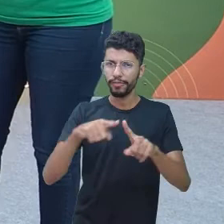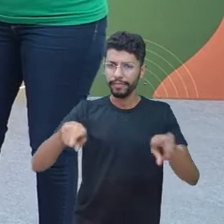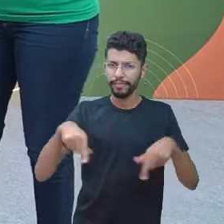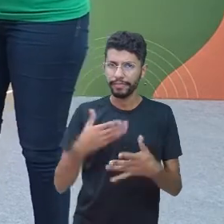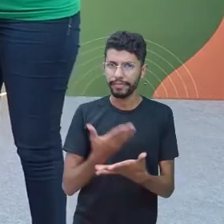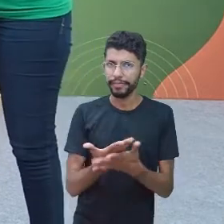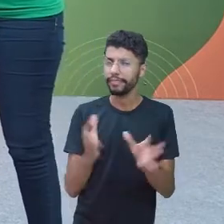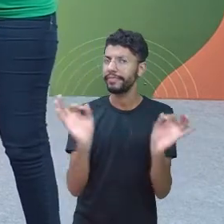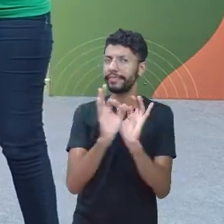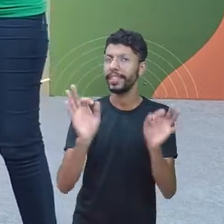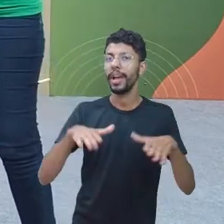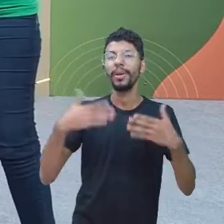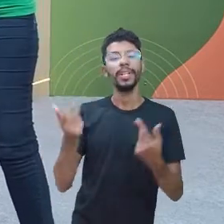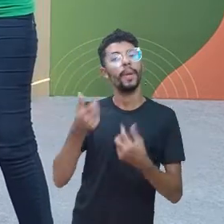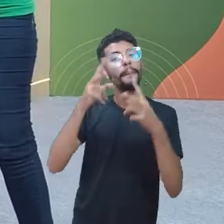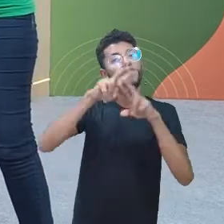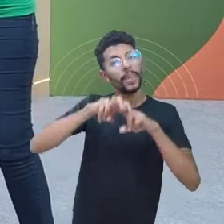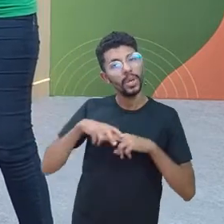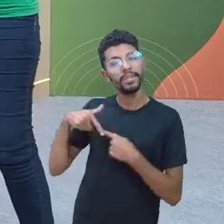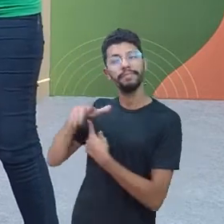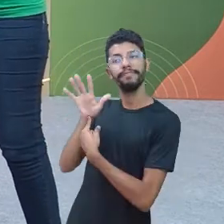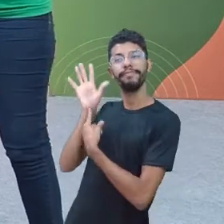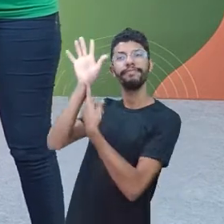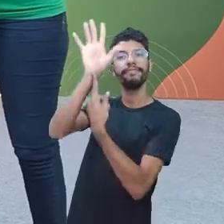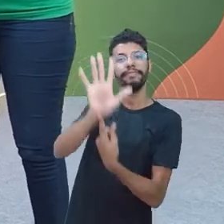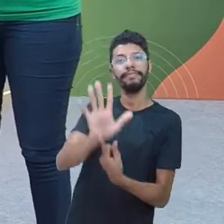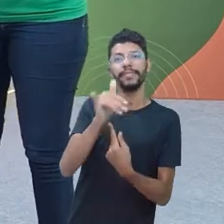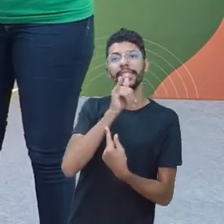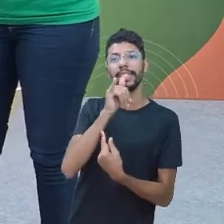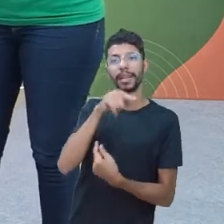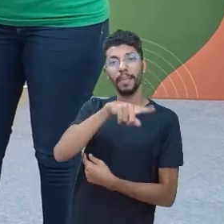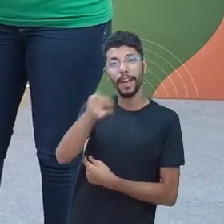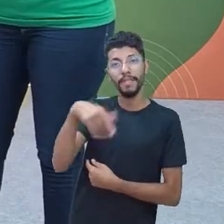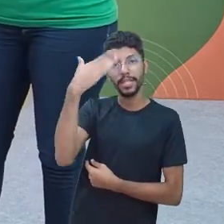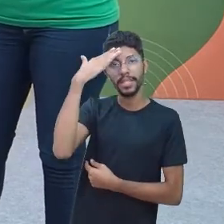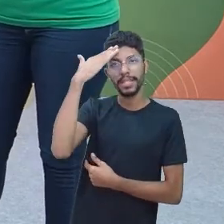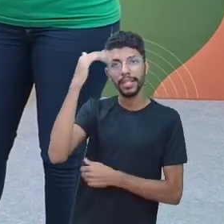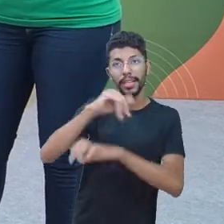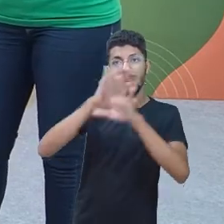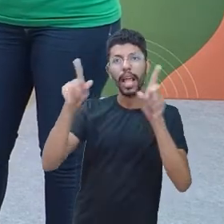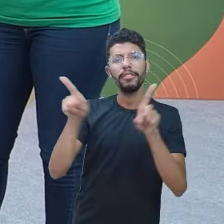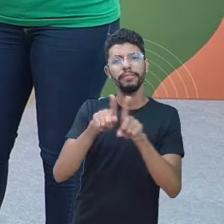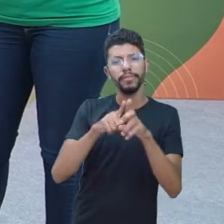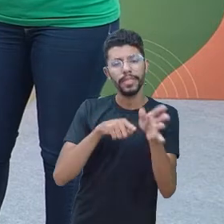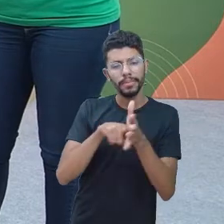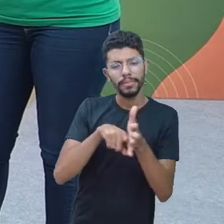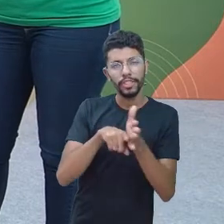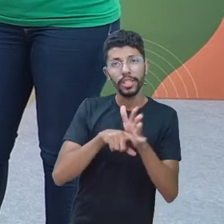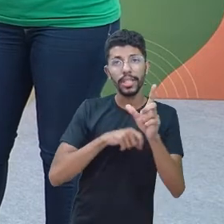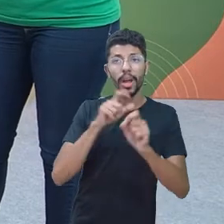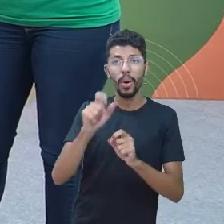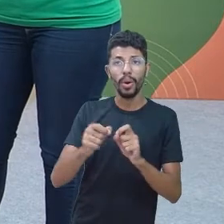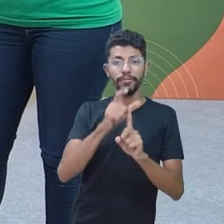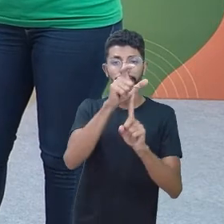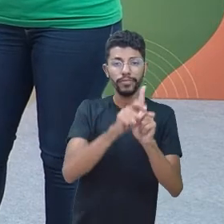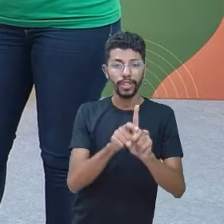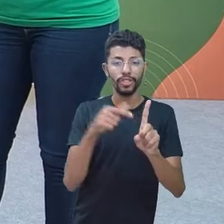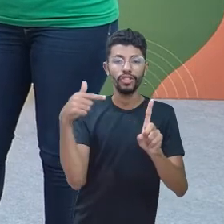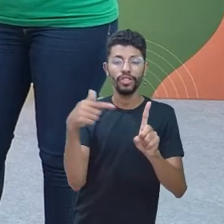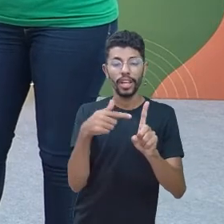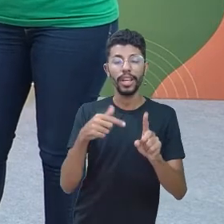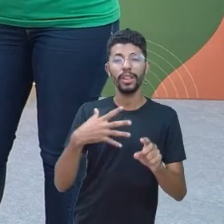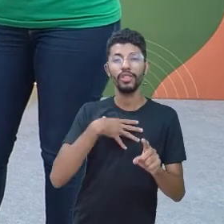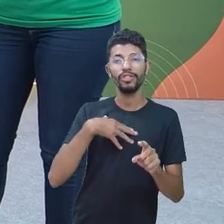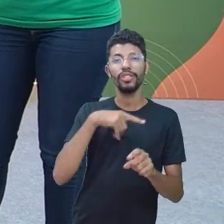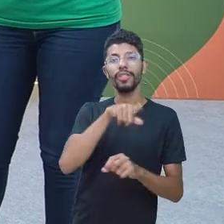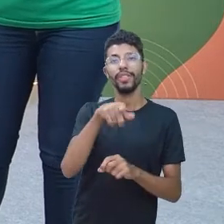Então, eu quis trazer aqui esses exemplos para que vocês entendam. Para procurar também o sujeito da forma que você